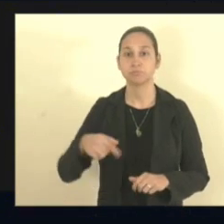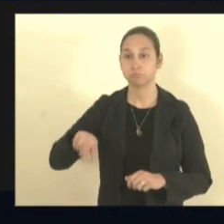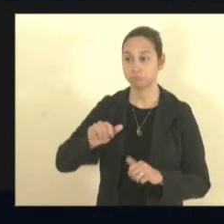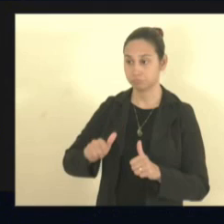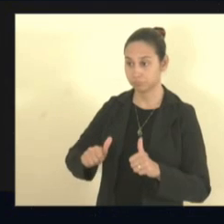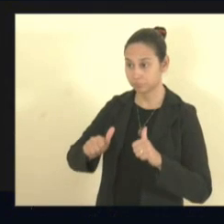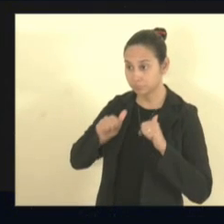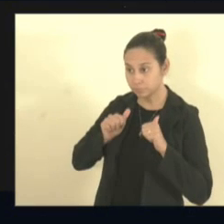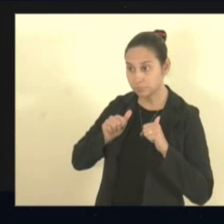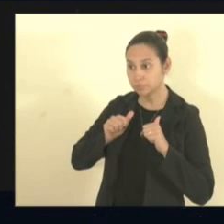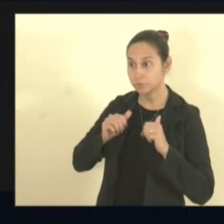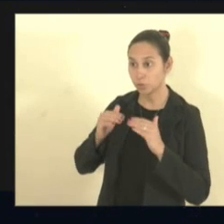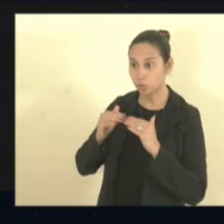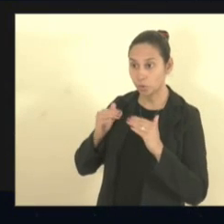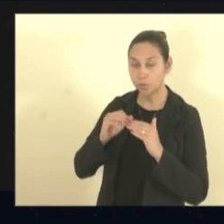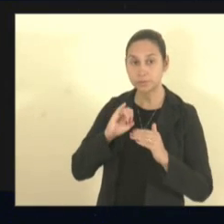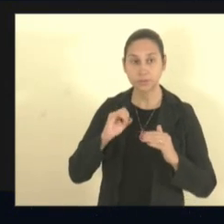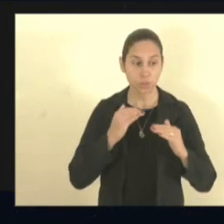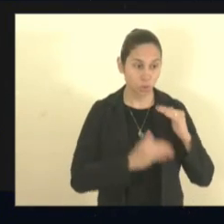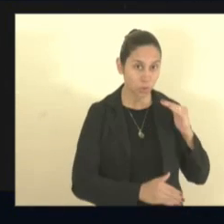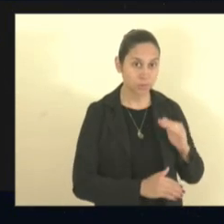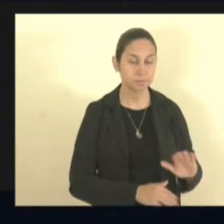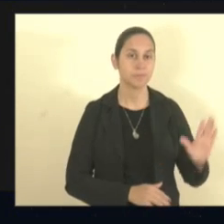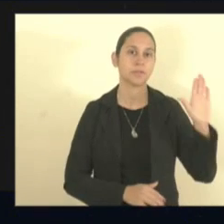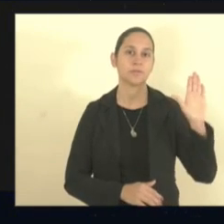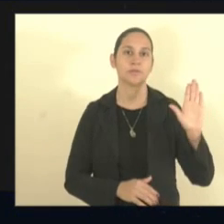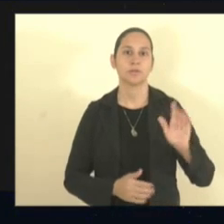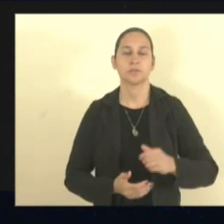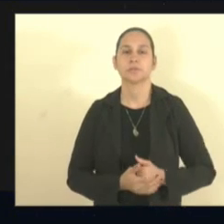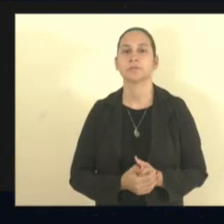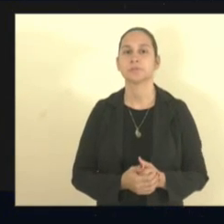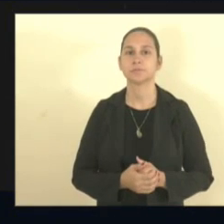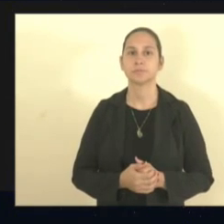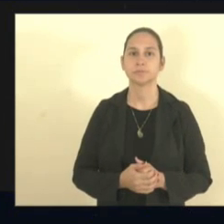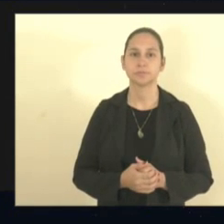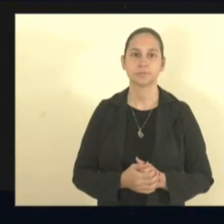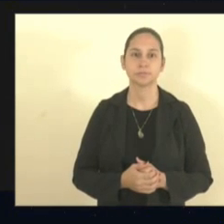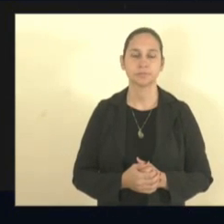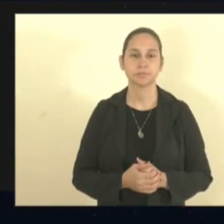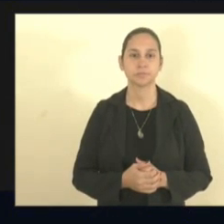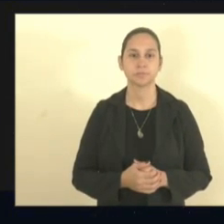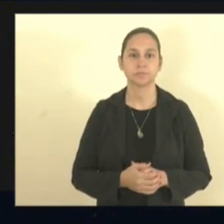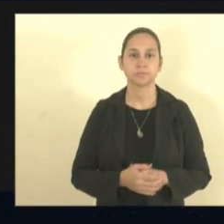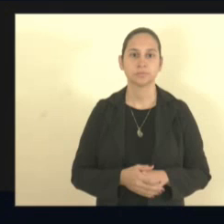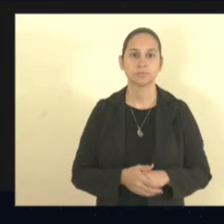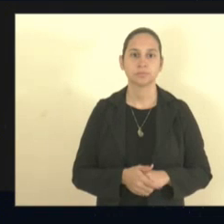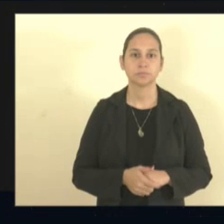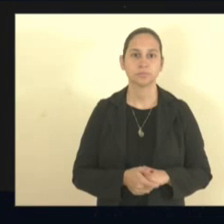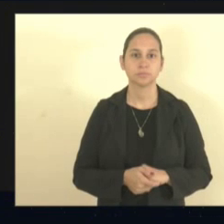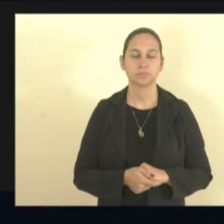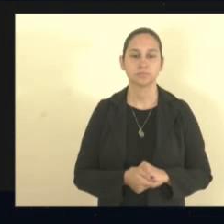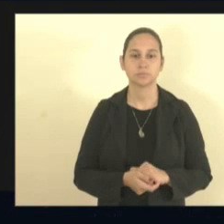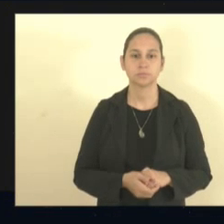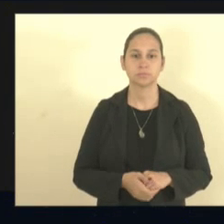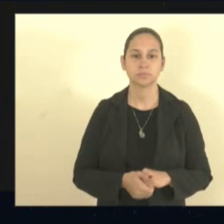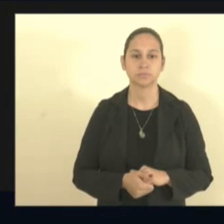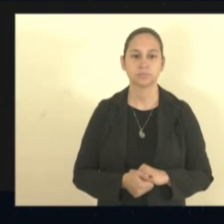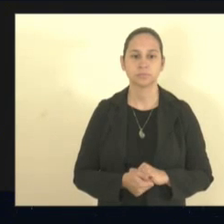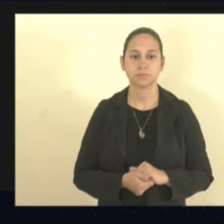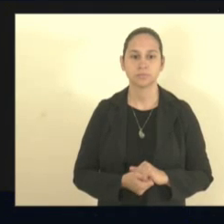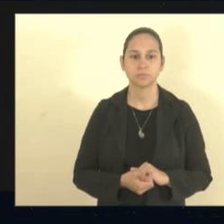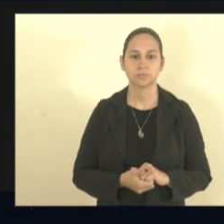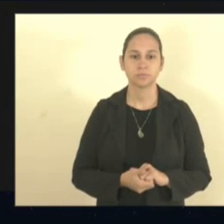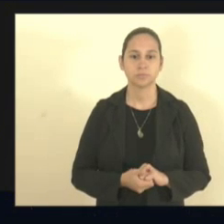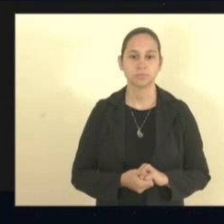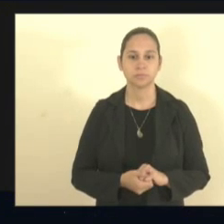encontram, os contrários se manifestam. Presidente, quero fazer encaminhamento aí, presidente. Alcântara. Ao contrário,